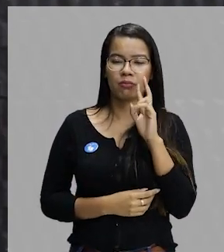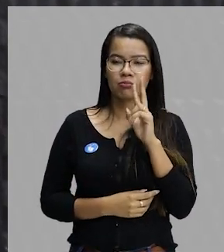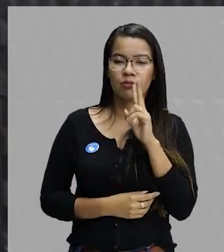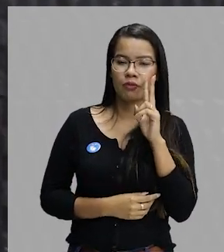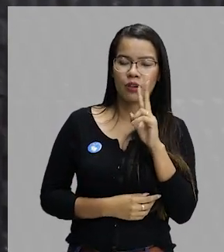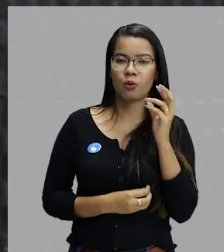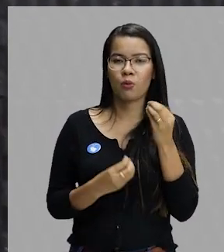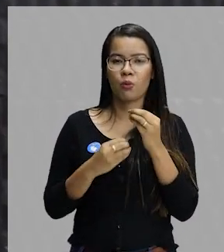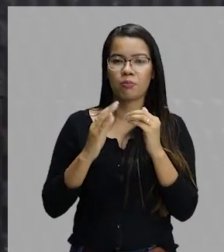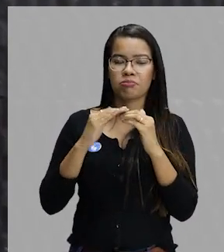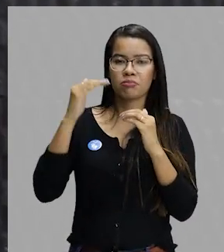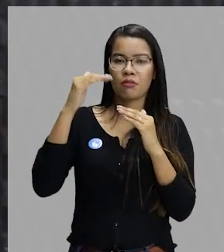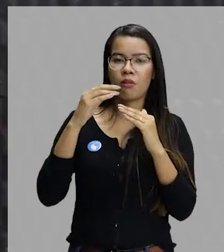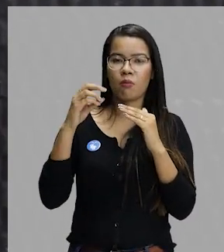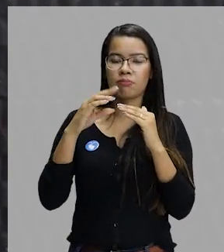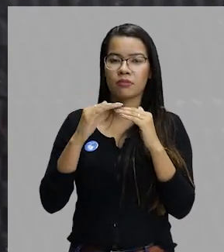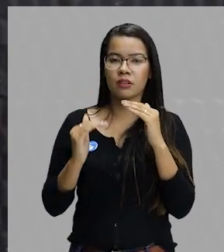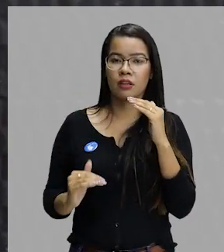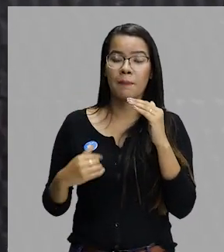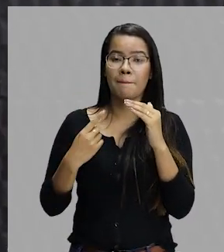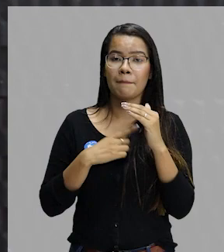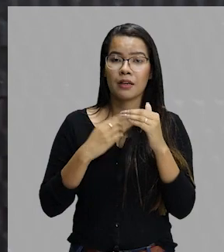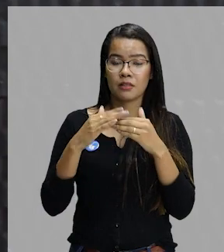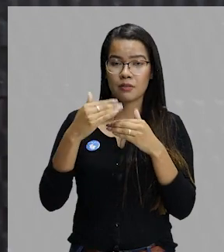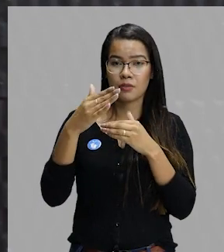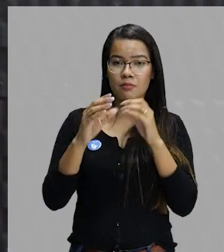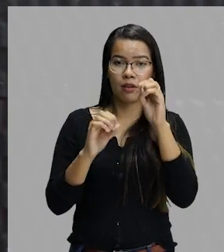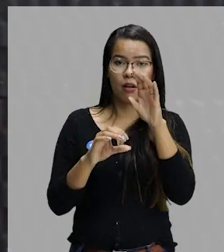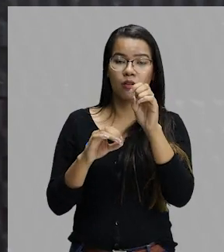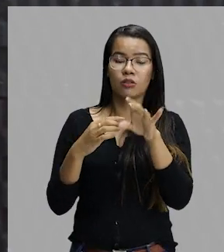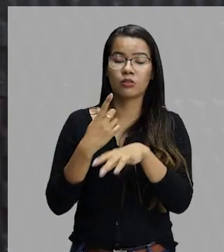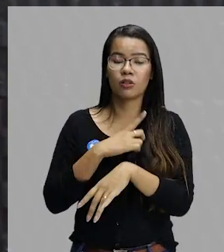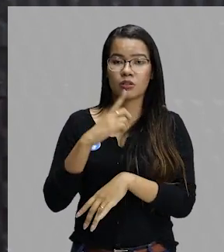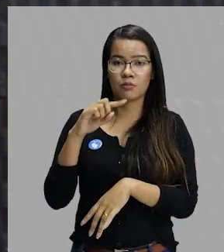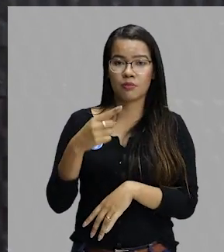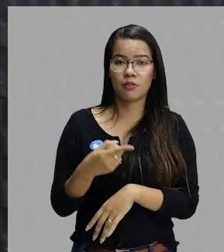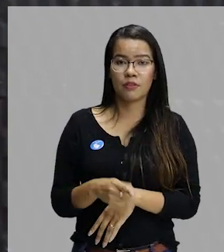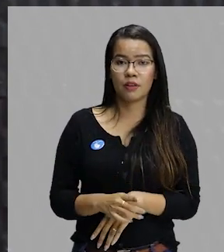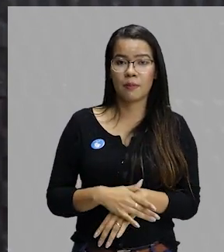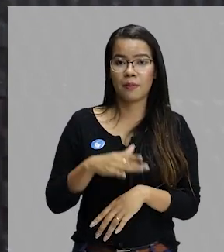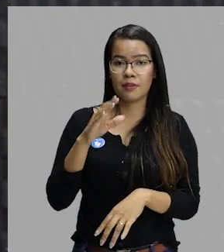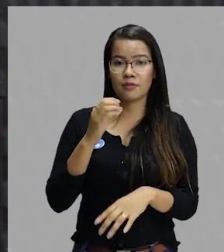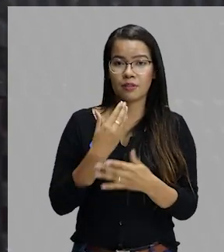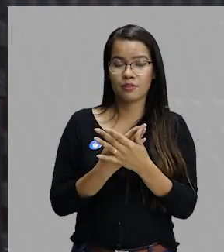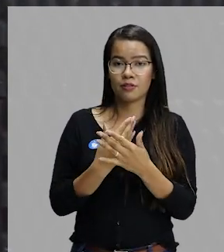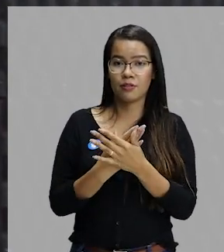ser crescente ou decrescente, mas nas próximas aulas a gente vai aprofundar um pouco esse